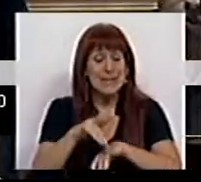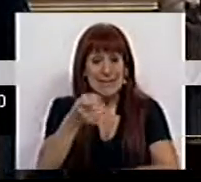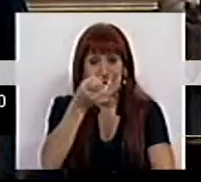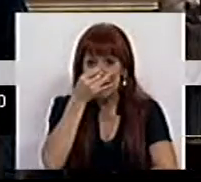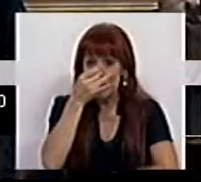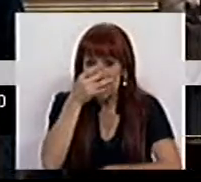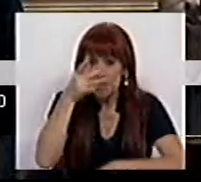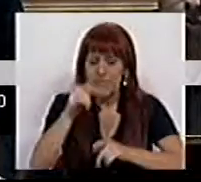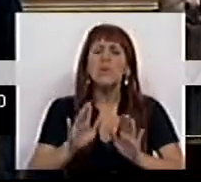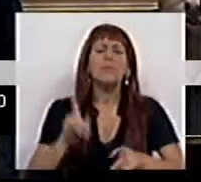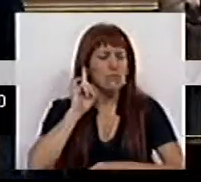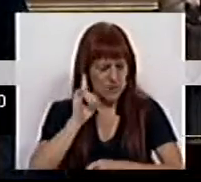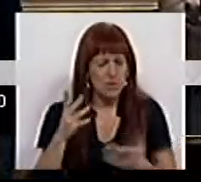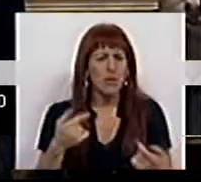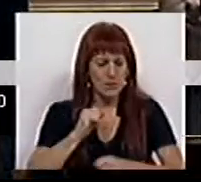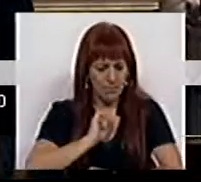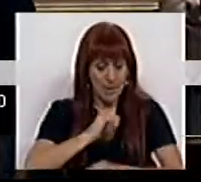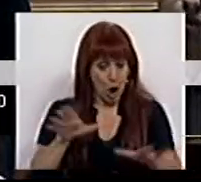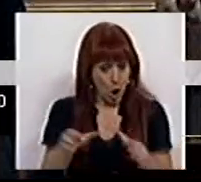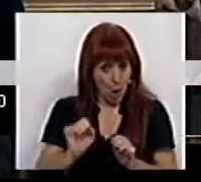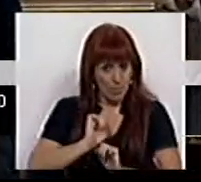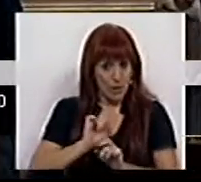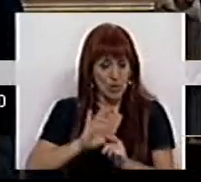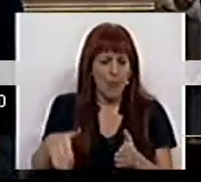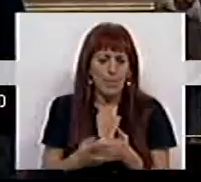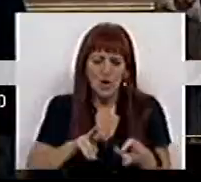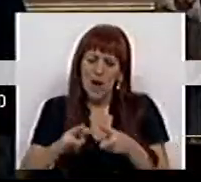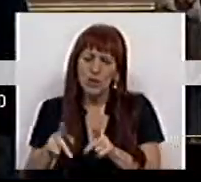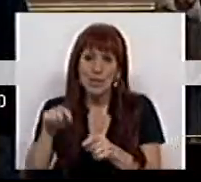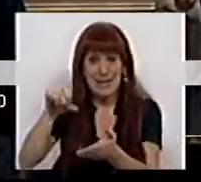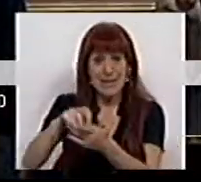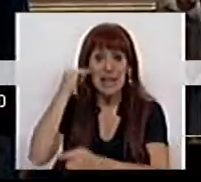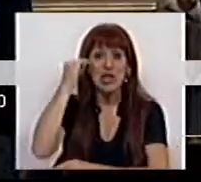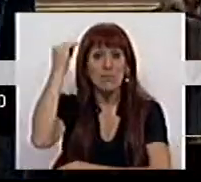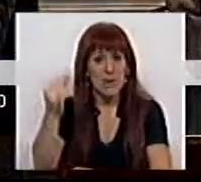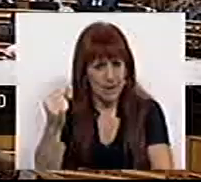sensíveis, merecerão, pelo menos da nossa parte, propostas de alteração em sede de especialidade.